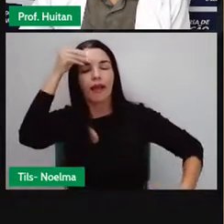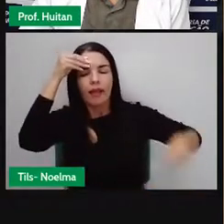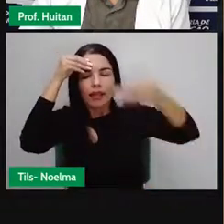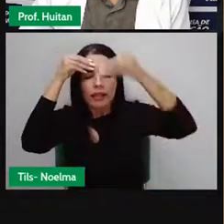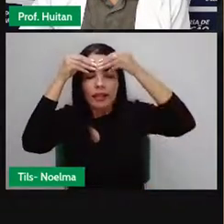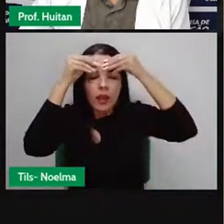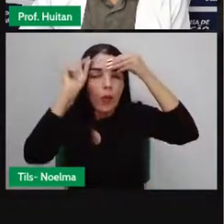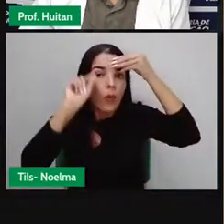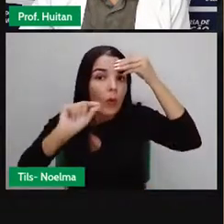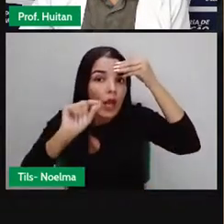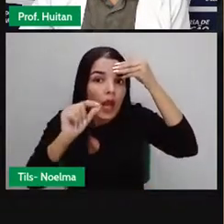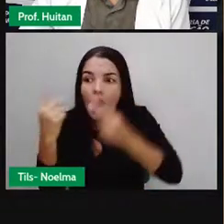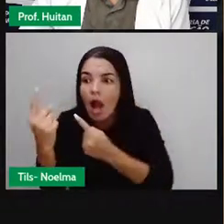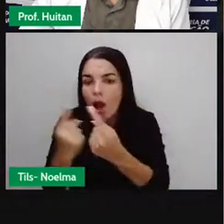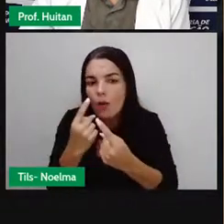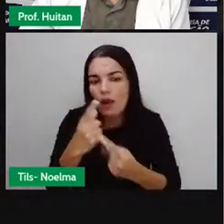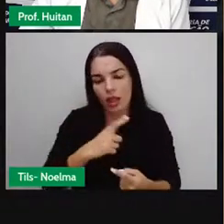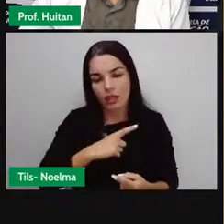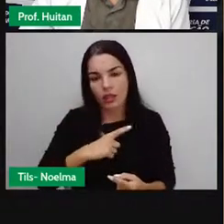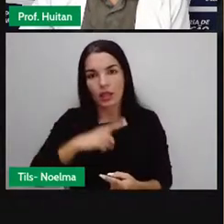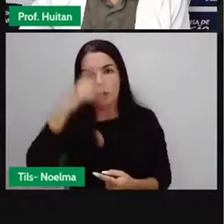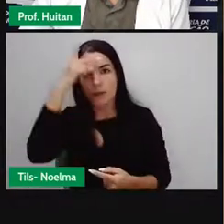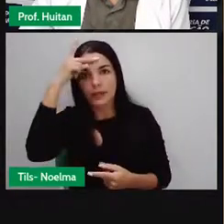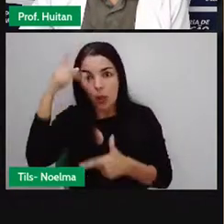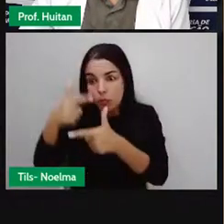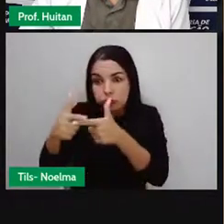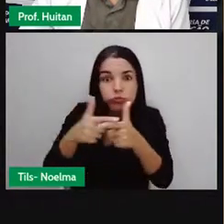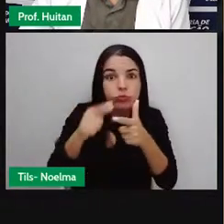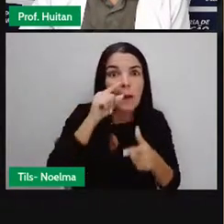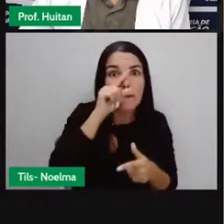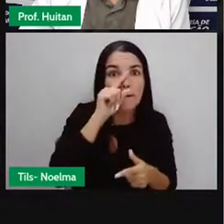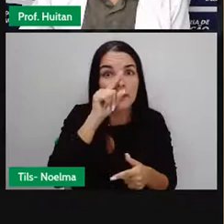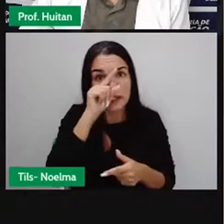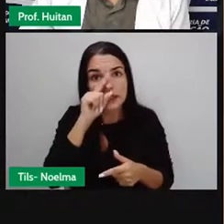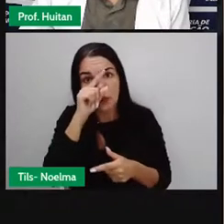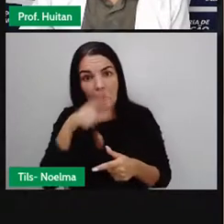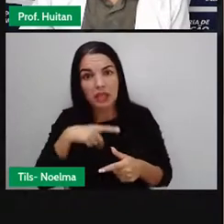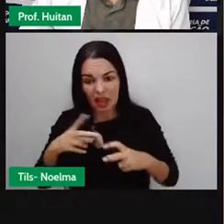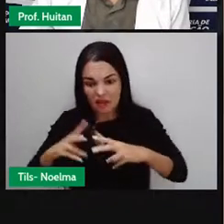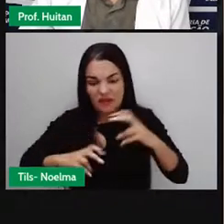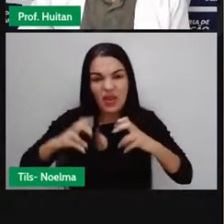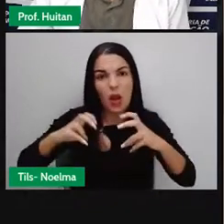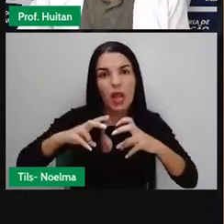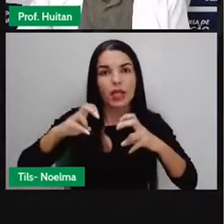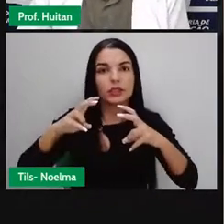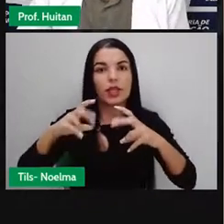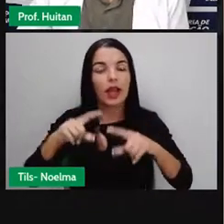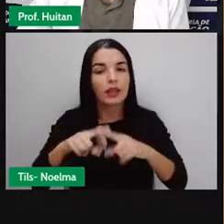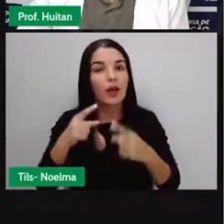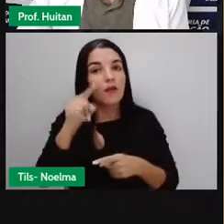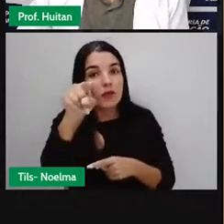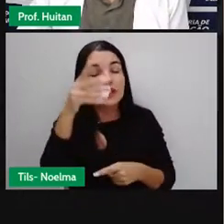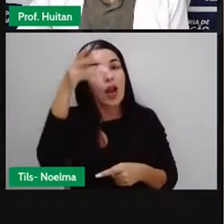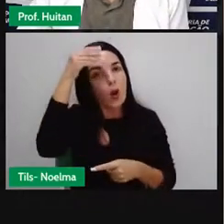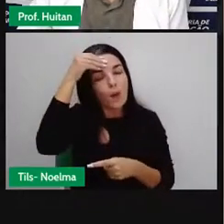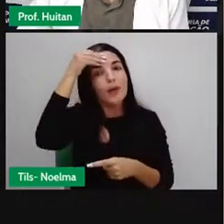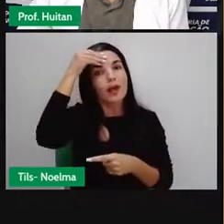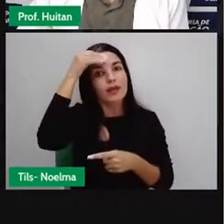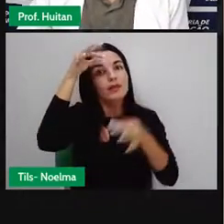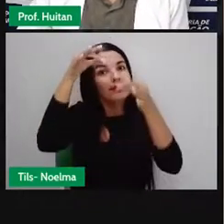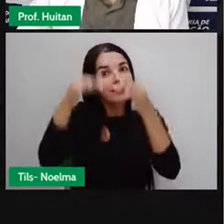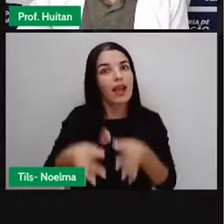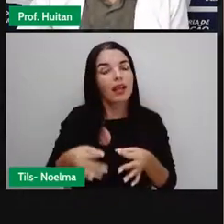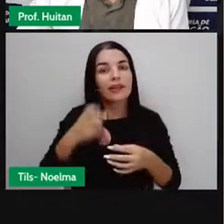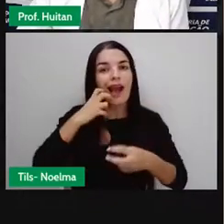deve estar sofrendo algum atentado, alguém deve estar sofrendo alguma violência, e você compreende exatamente o que